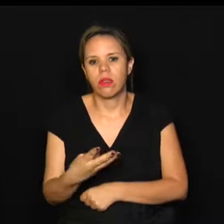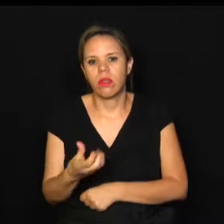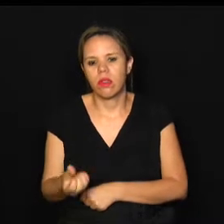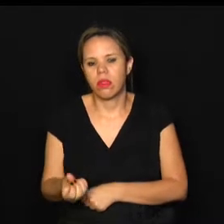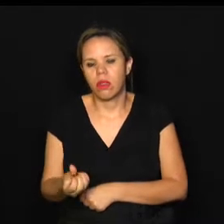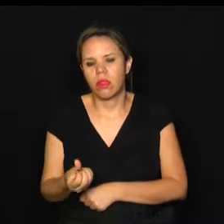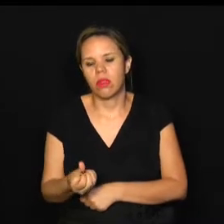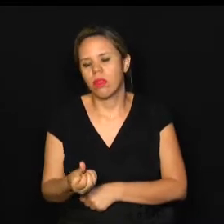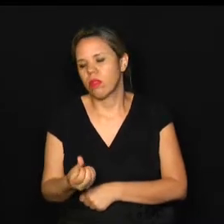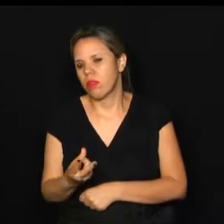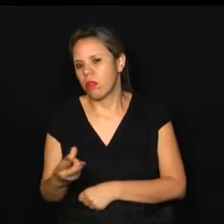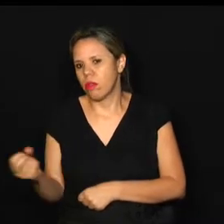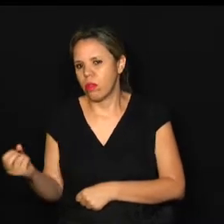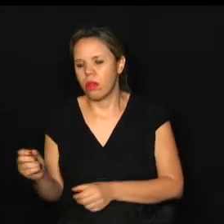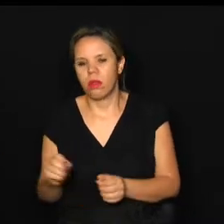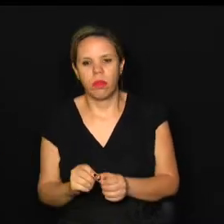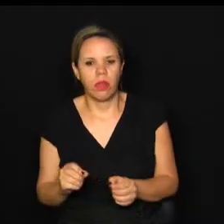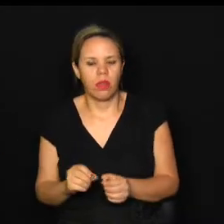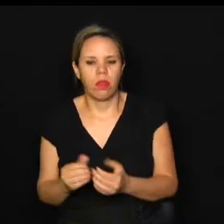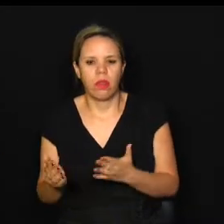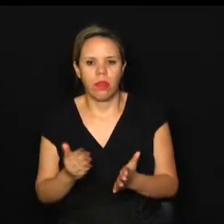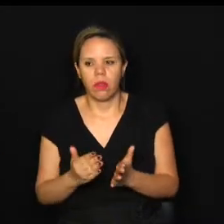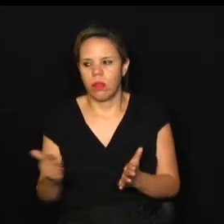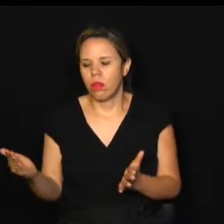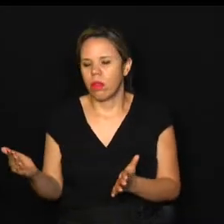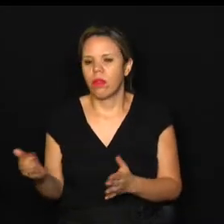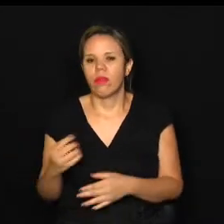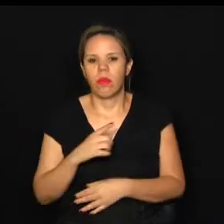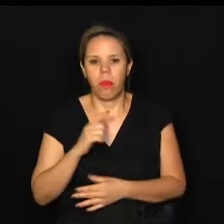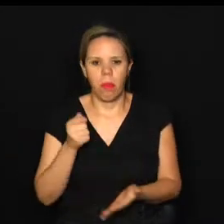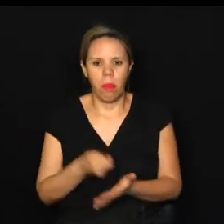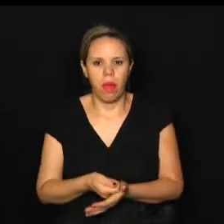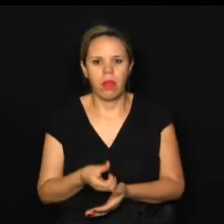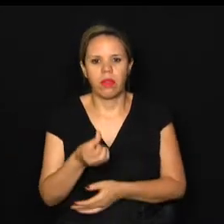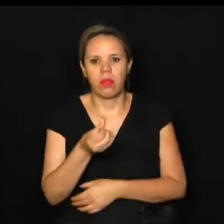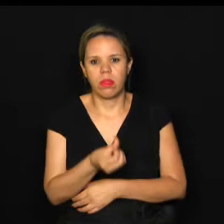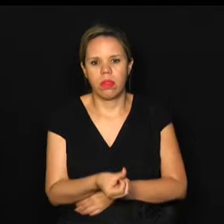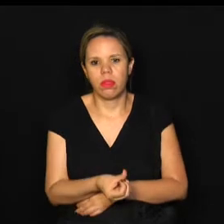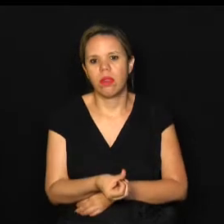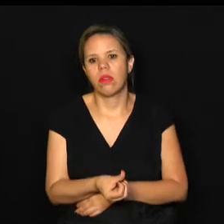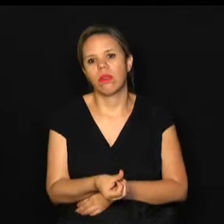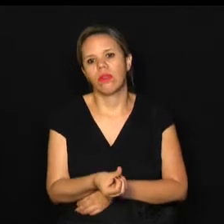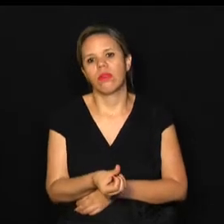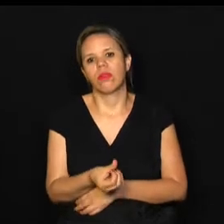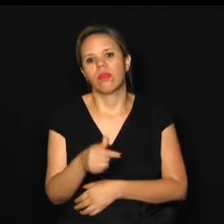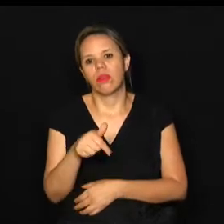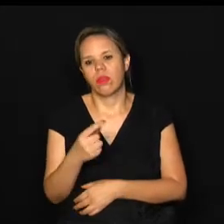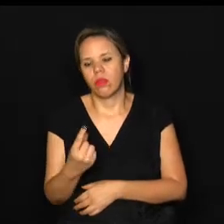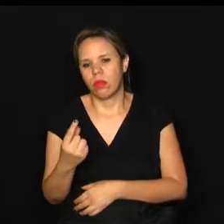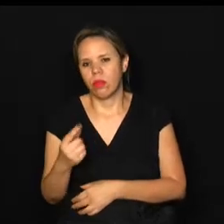decorrer da execução de 2020, foram pagos 671.500.000, cancelados